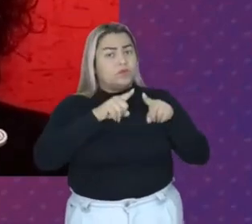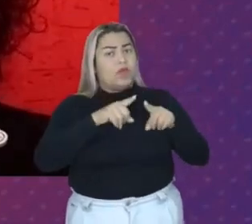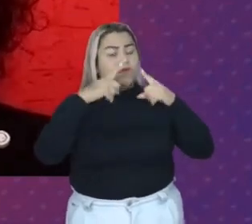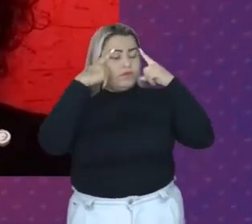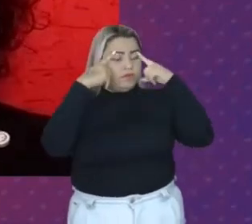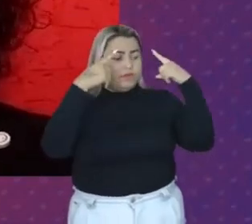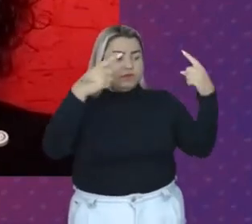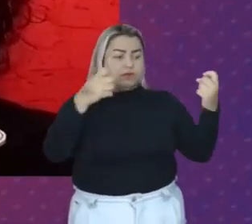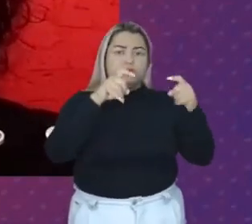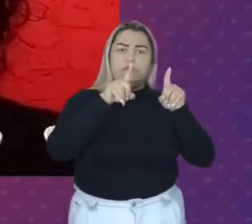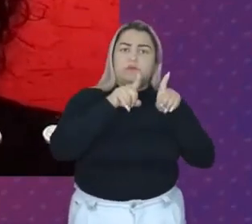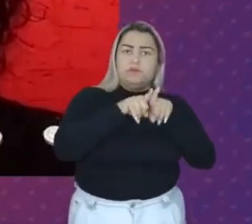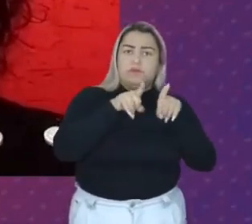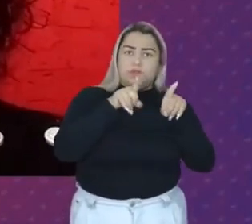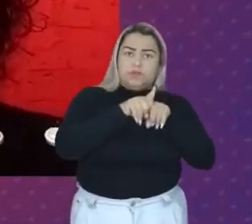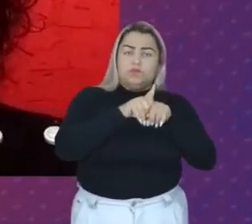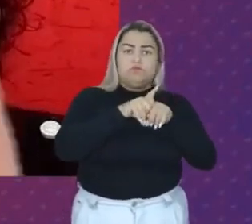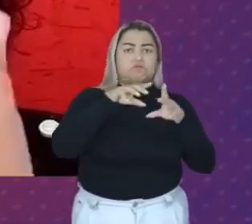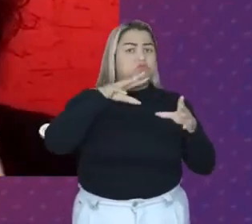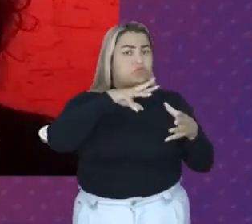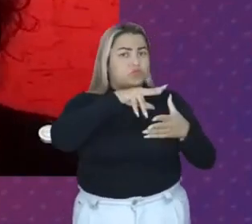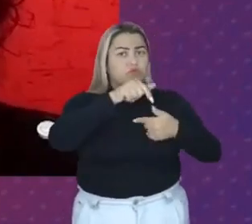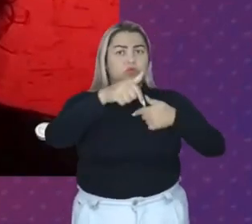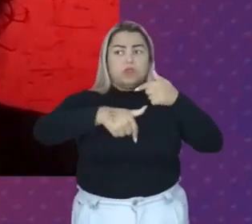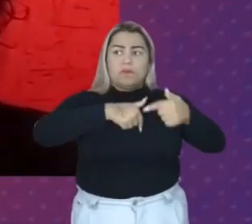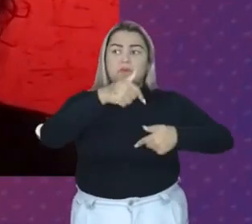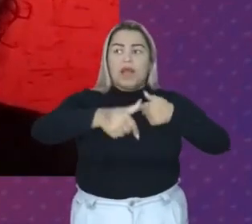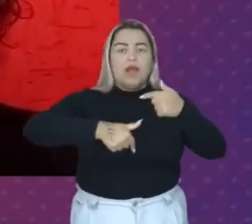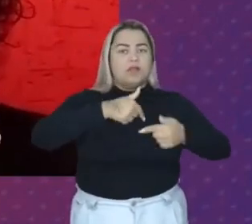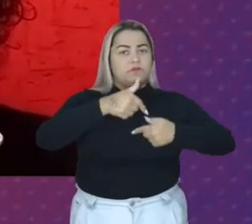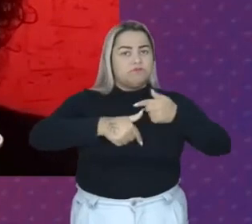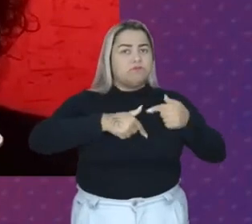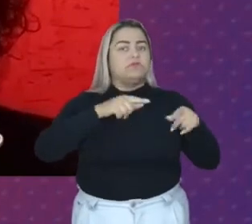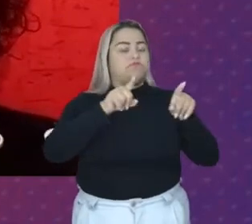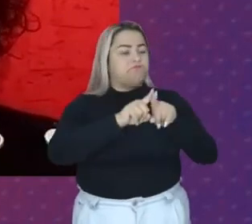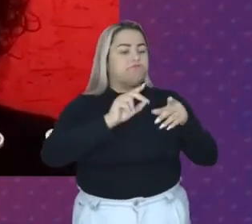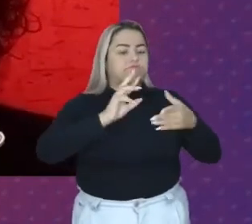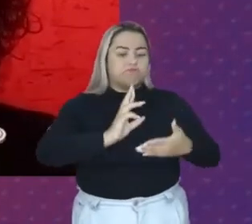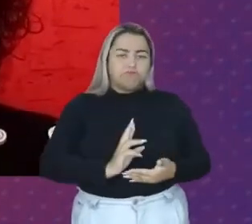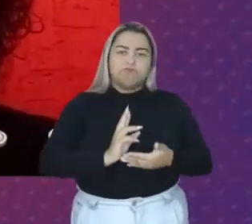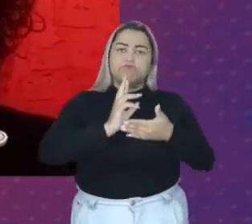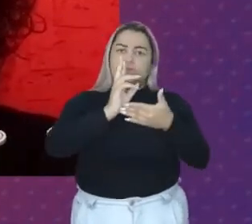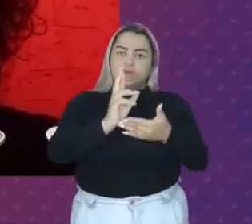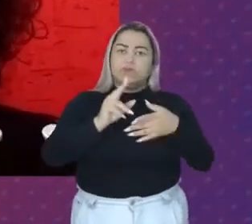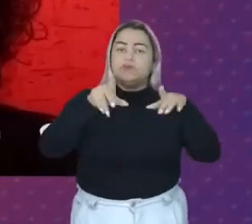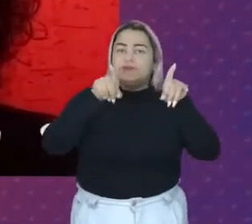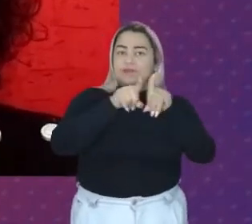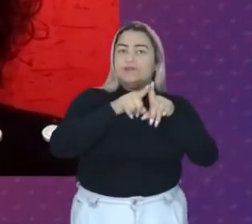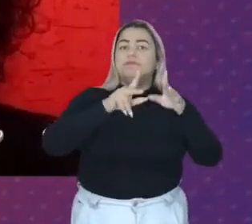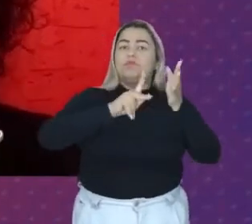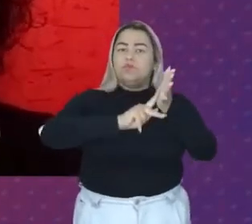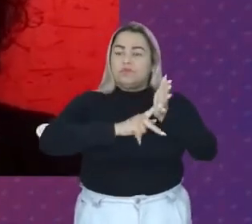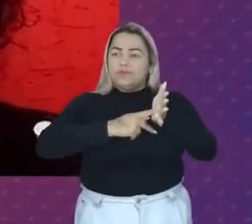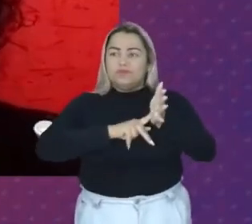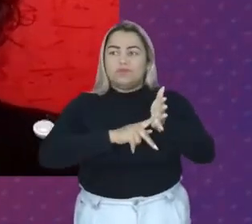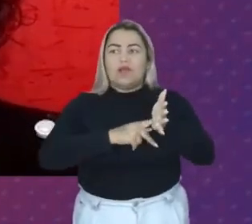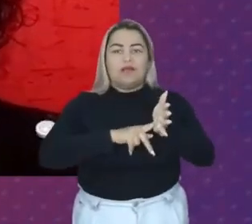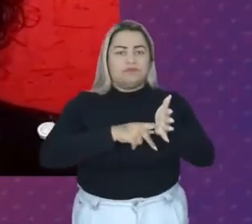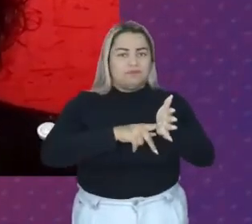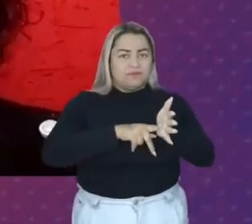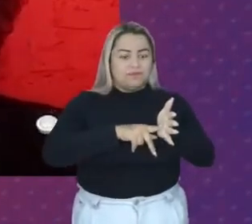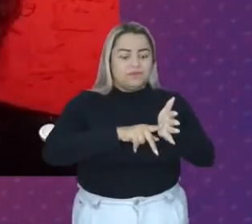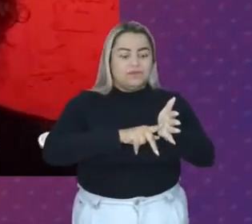violência e assédio no mundo do trabalho. Eu, pessoalmente, representando um